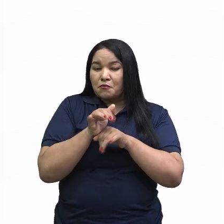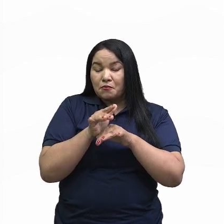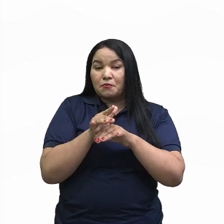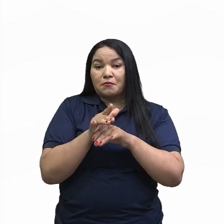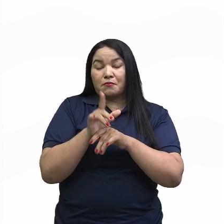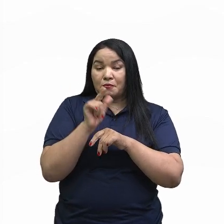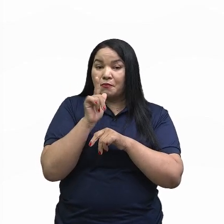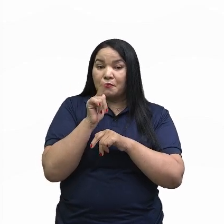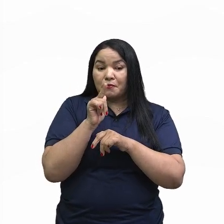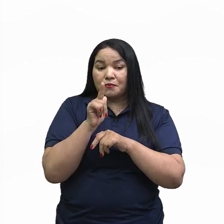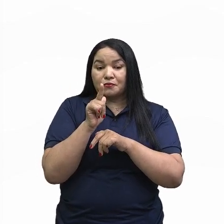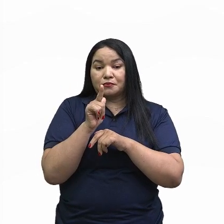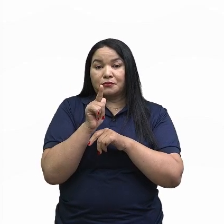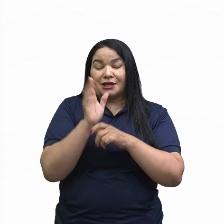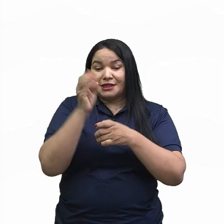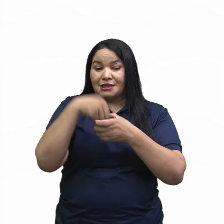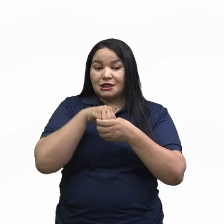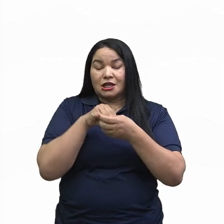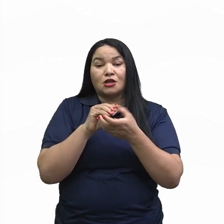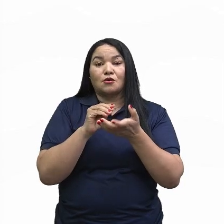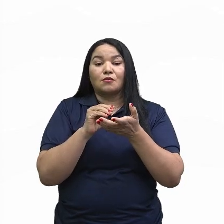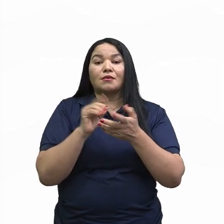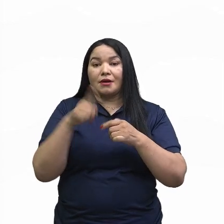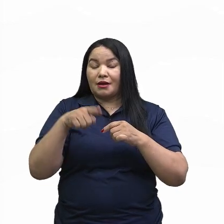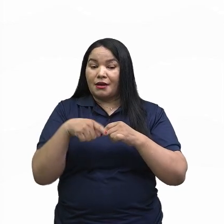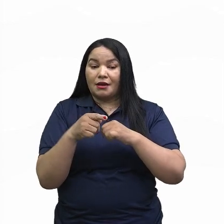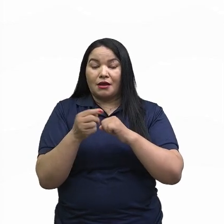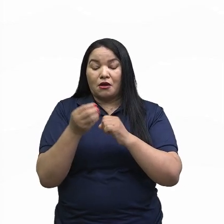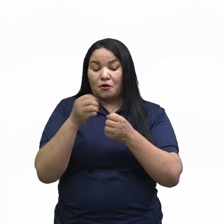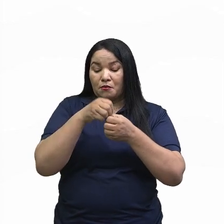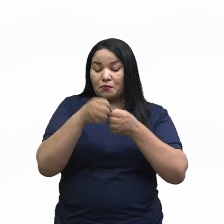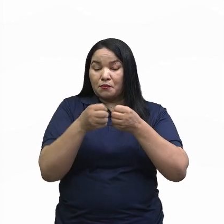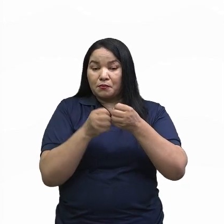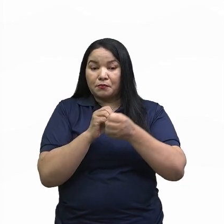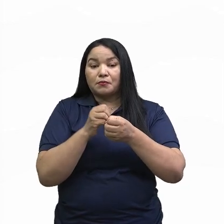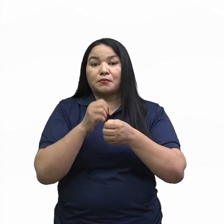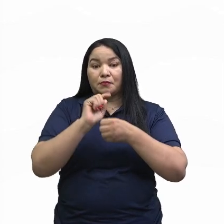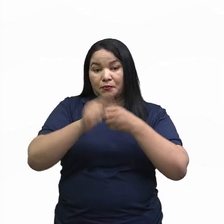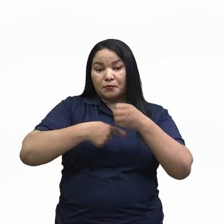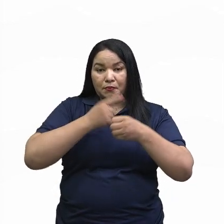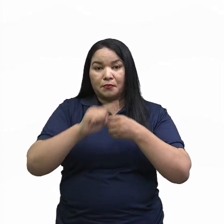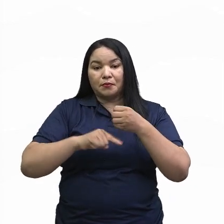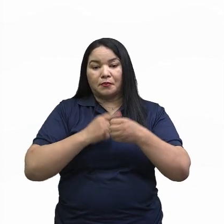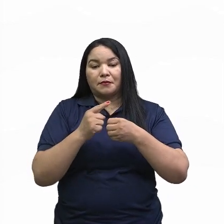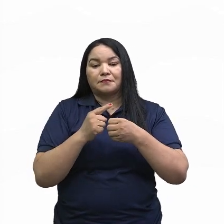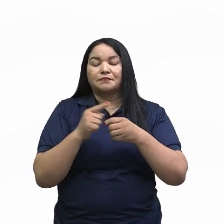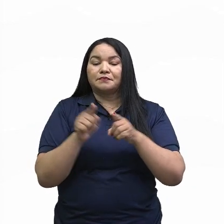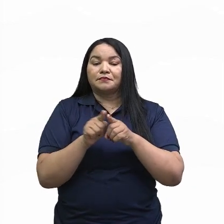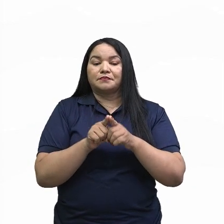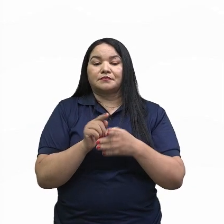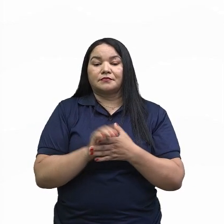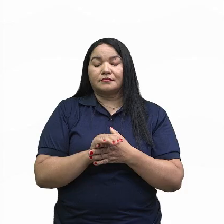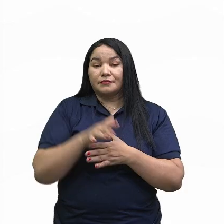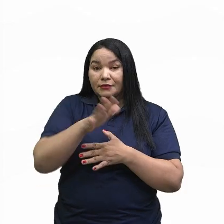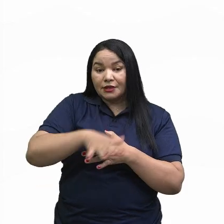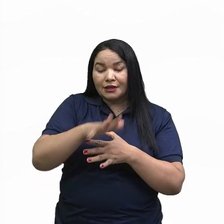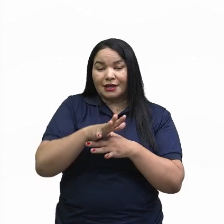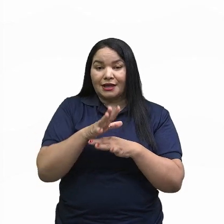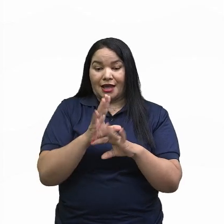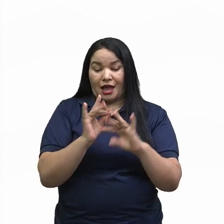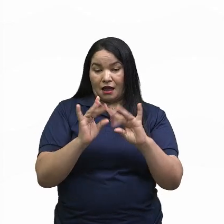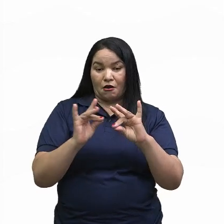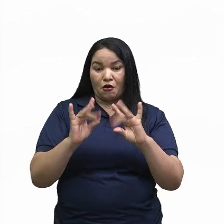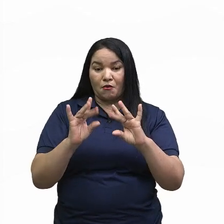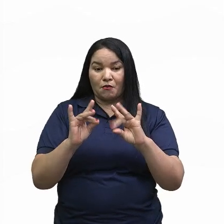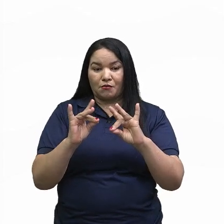no meio aquoso. Então, carregadas radioativamente. E aí, claro, não no vácuo, mas no meio aquoso.